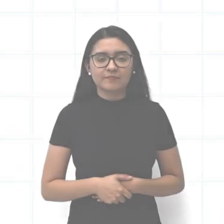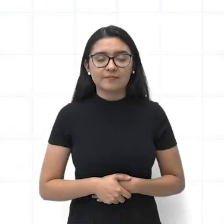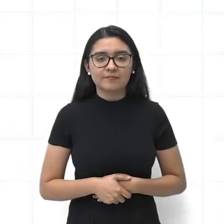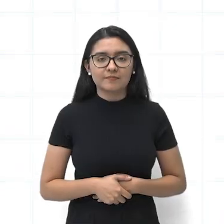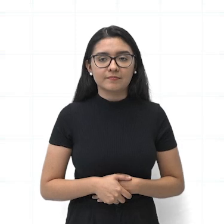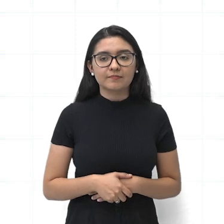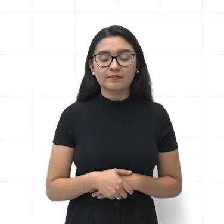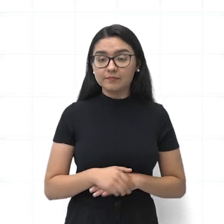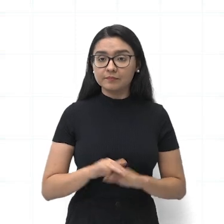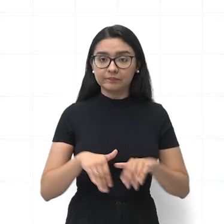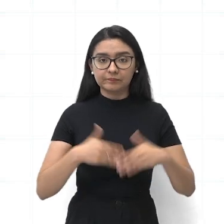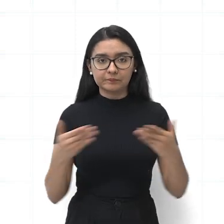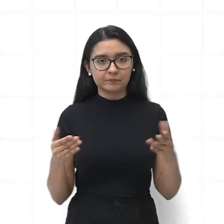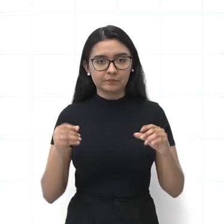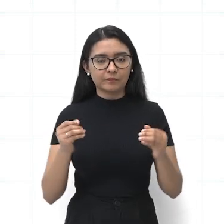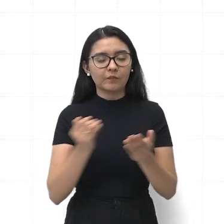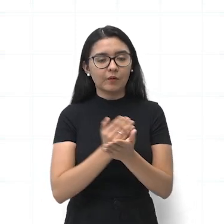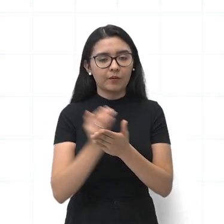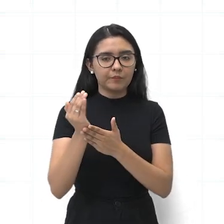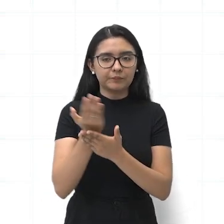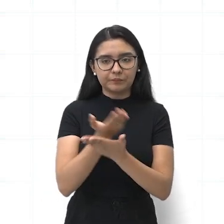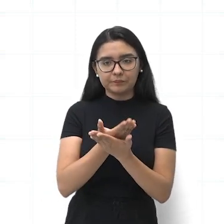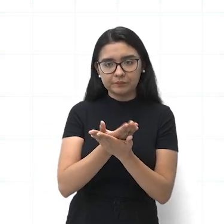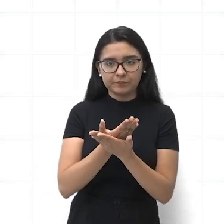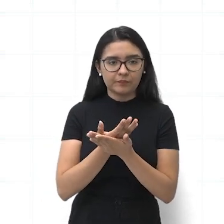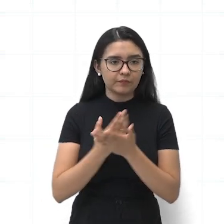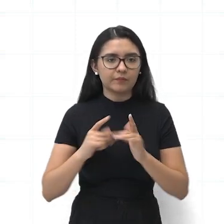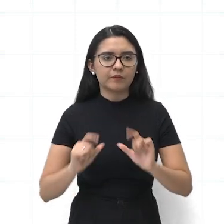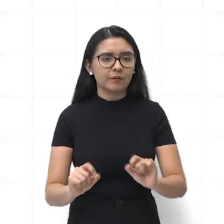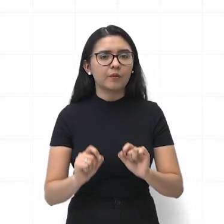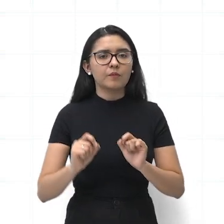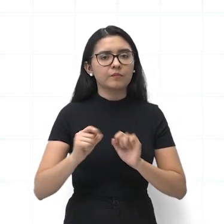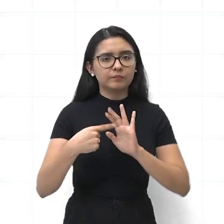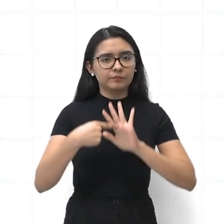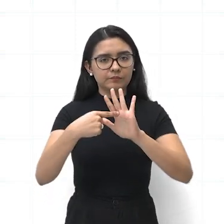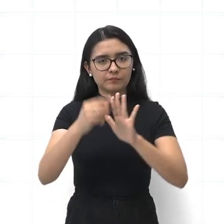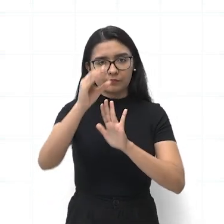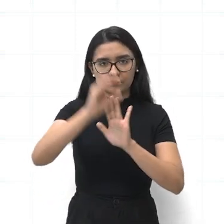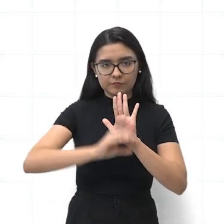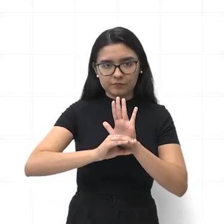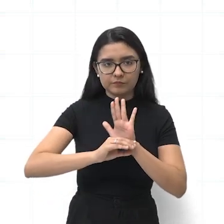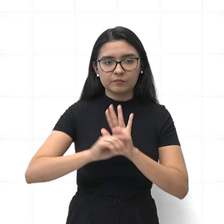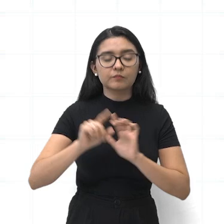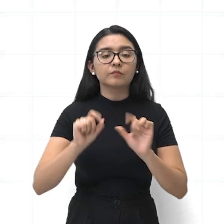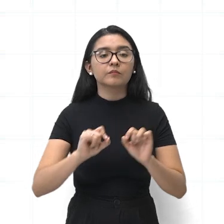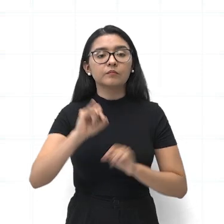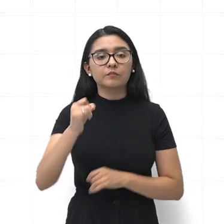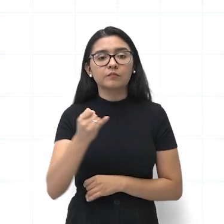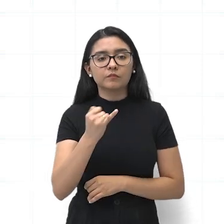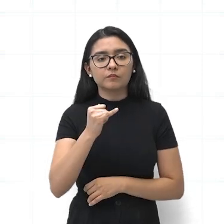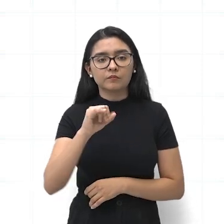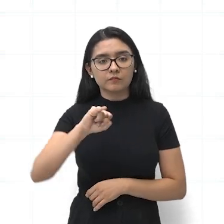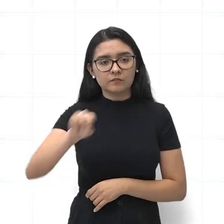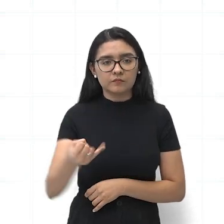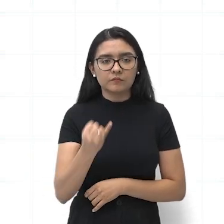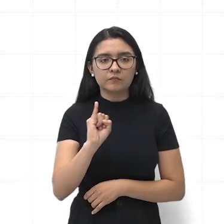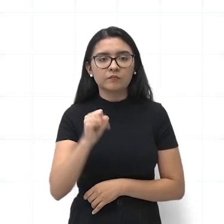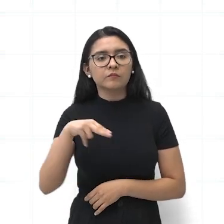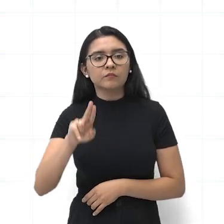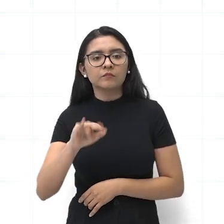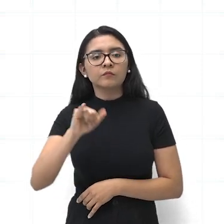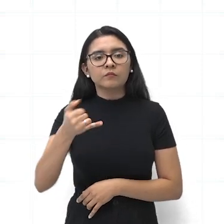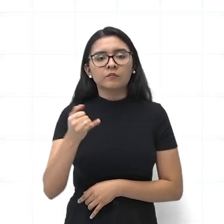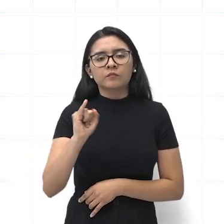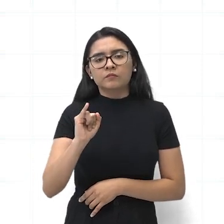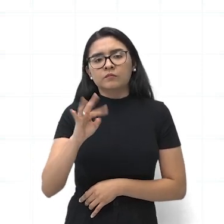E nós iniciamos a nossa jornada do conhecimento já trazendo conceitos, definições. O primeiro deles é o conceito de Jiu-Jitsu,